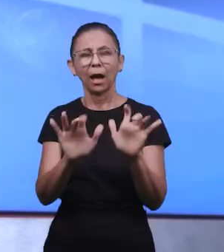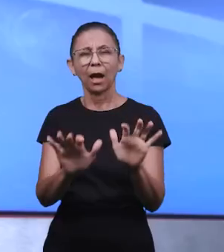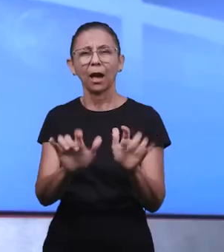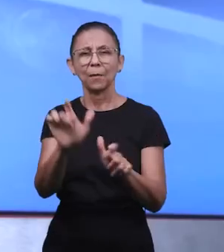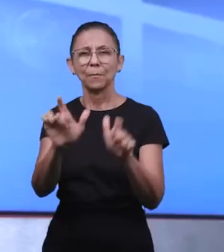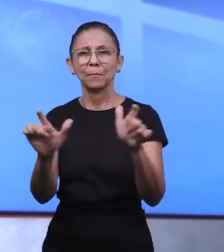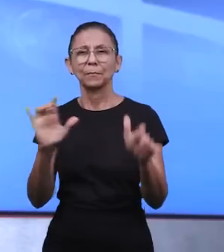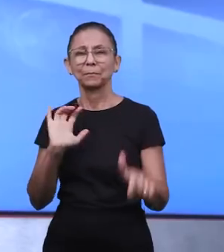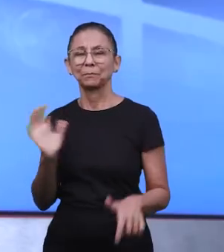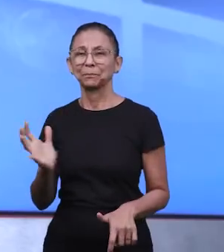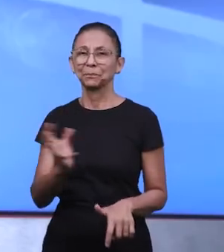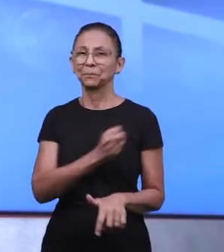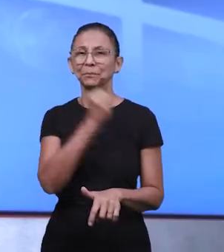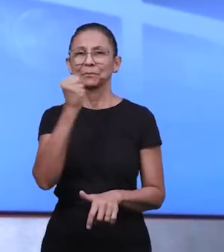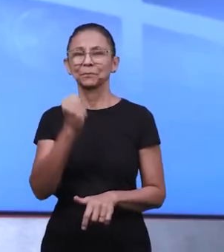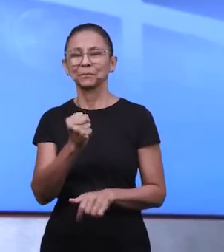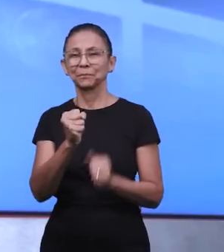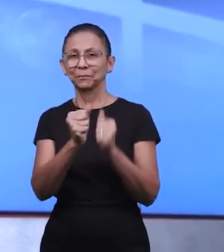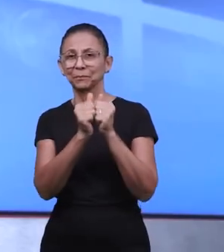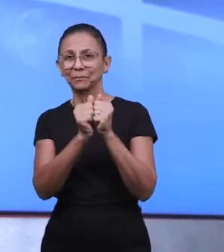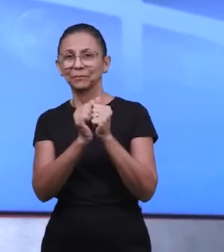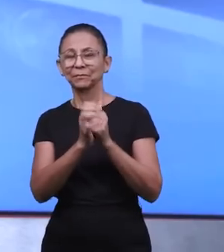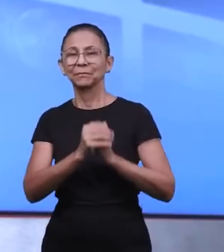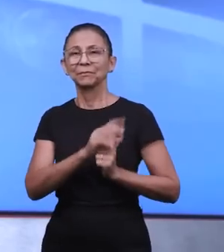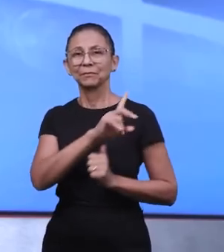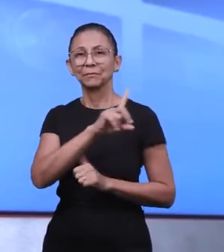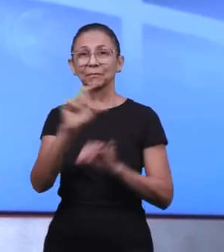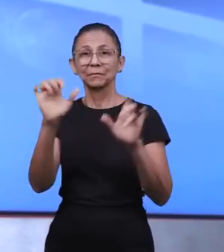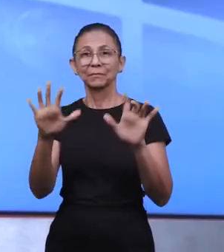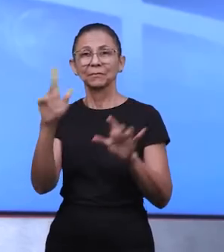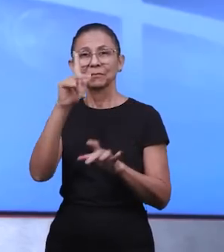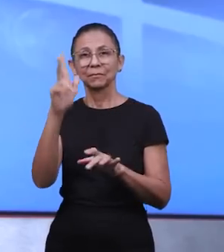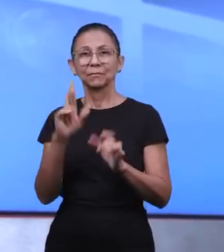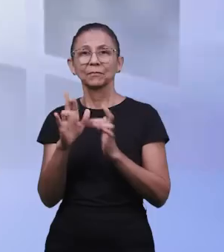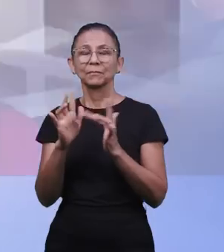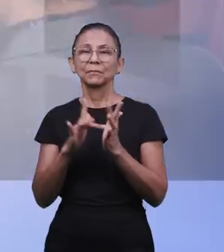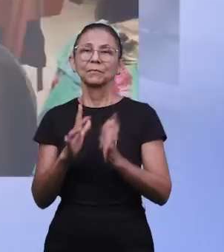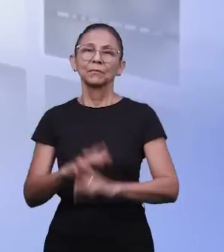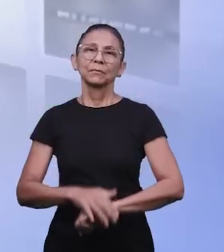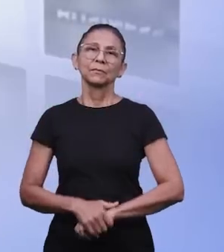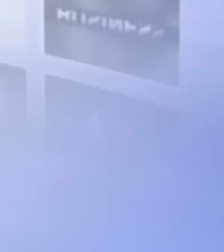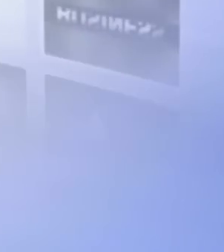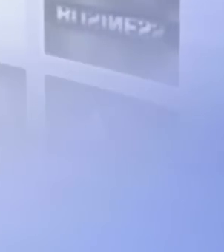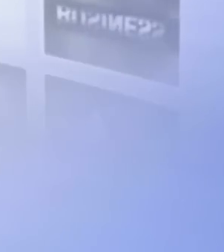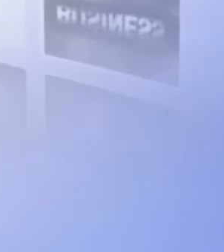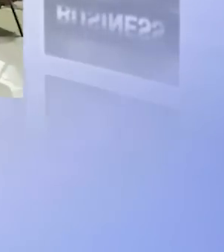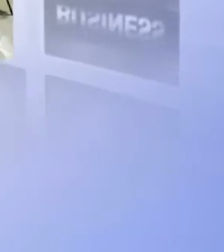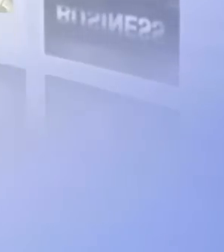alcançadas. Amém? Que Deus abençoe e a paz do Senhor Jesus.